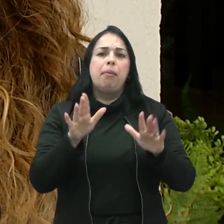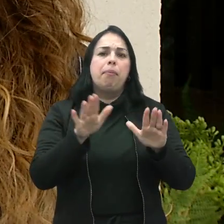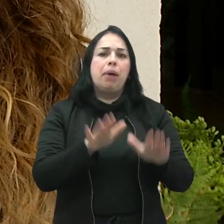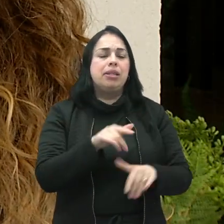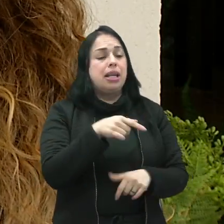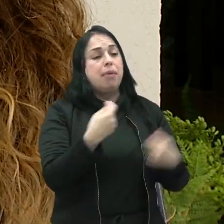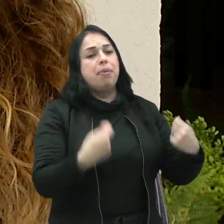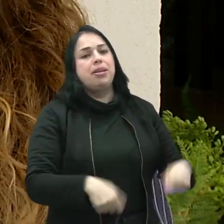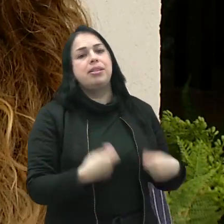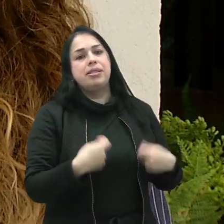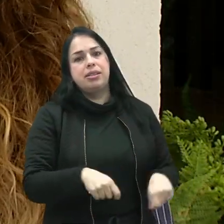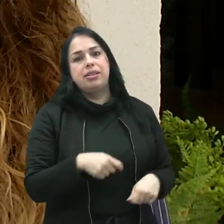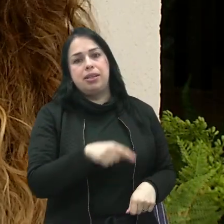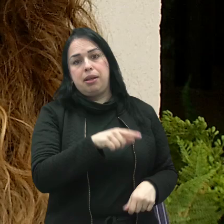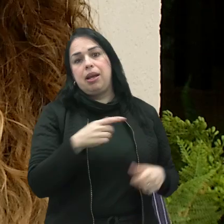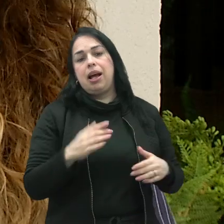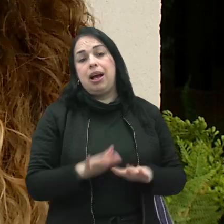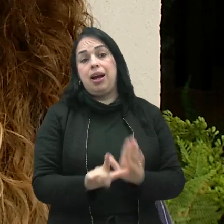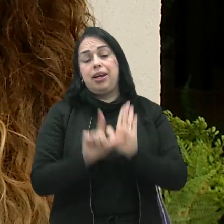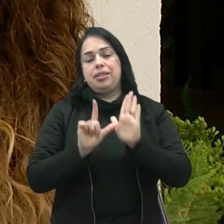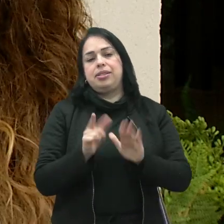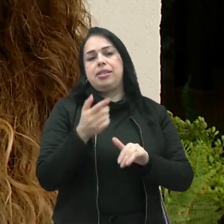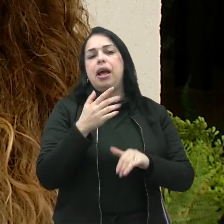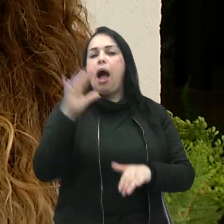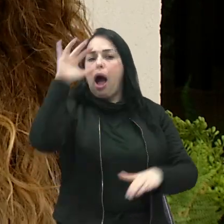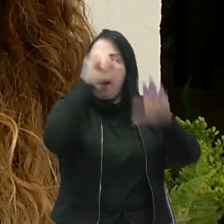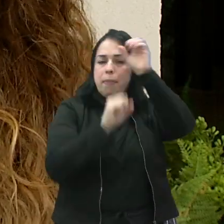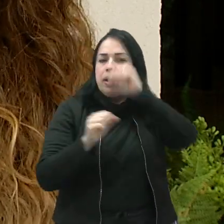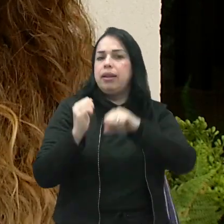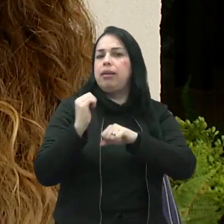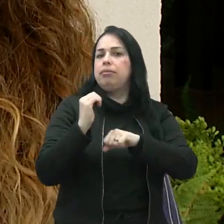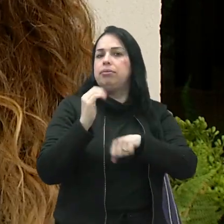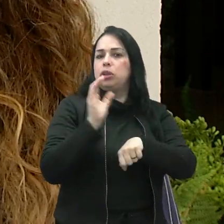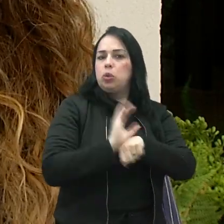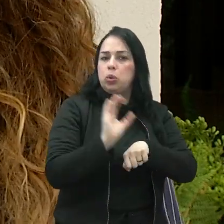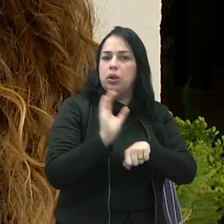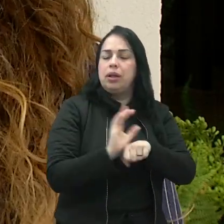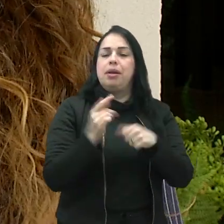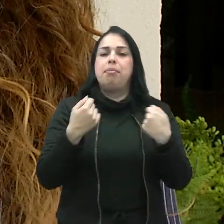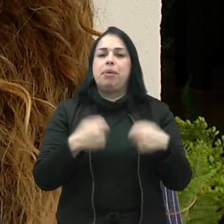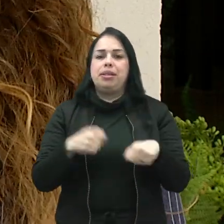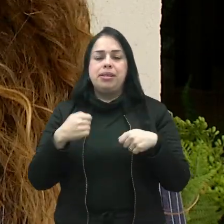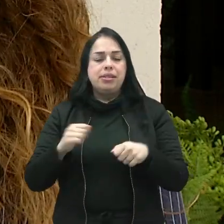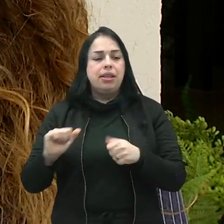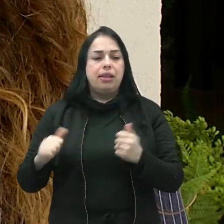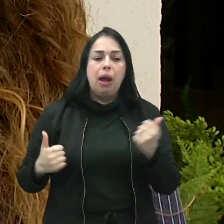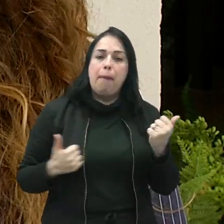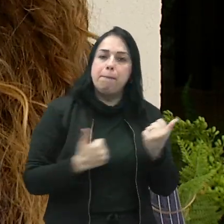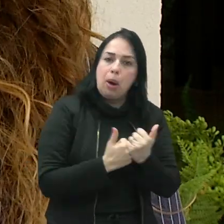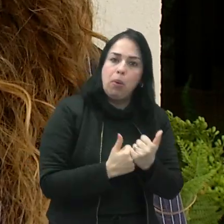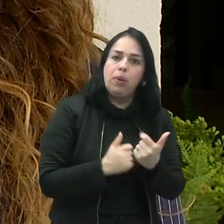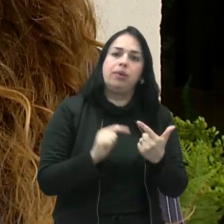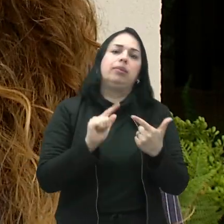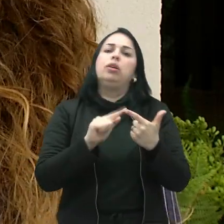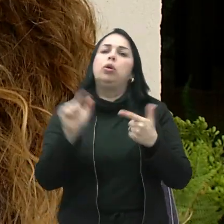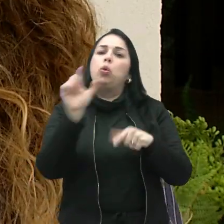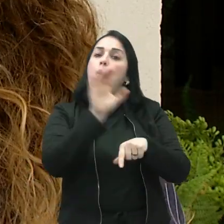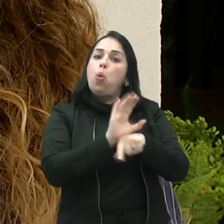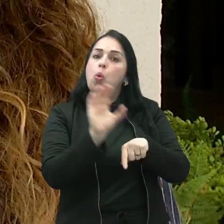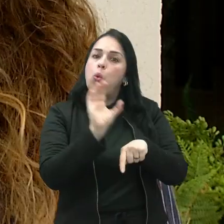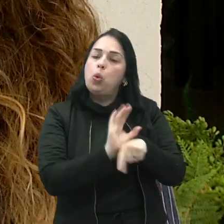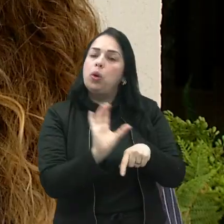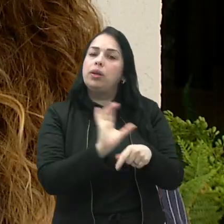exportação, mas para isso ele precisa se capacitar. Então, precisa ter assistência técnica para esse produtor,